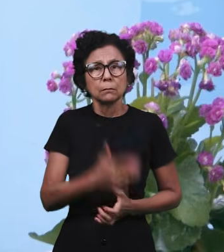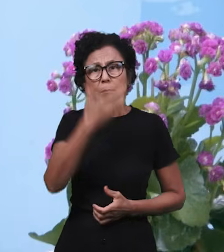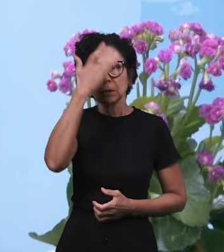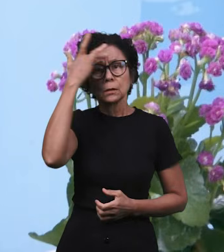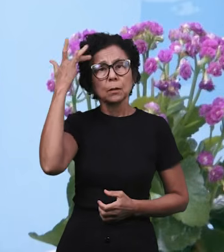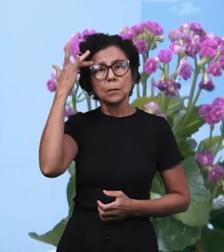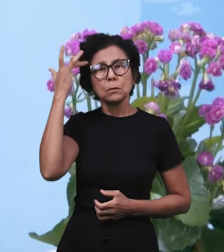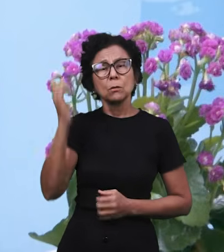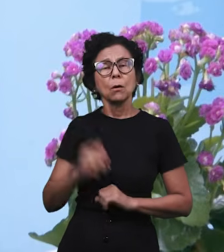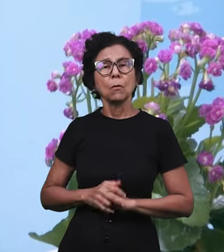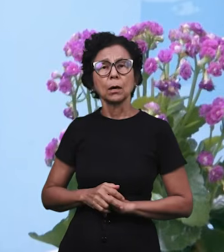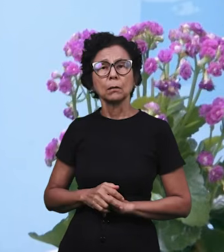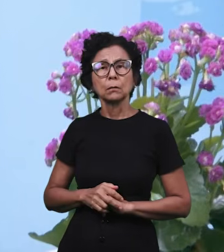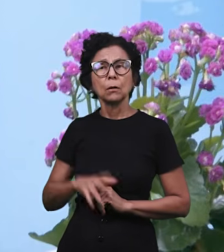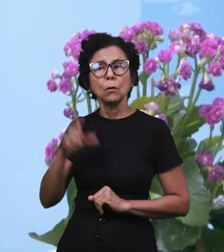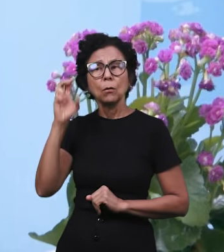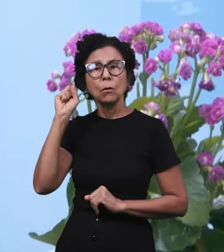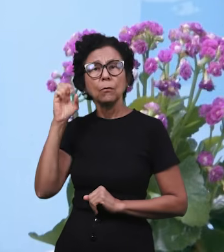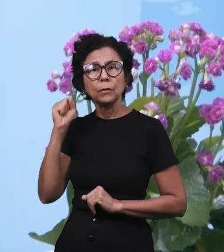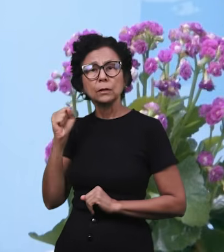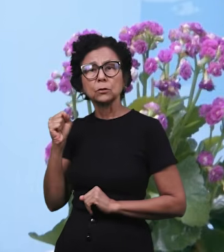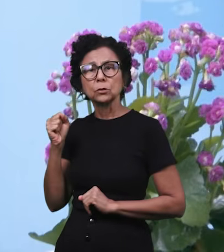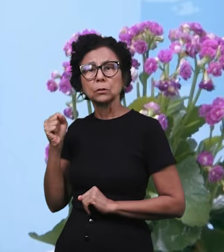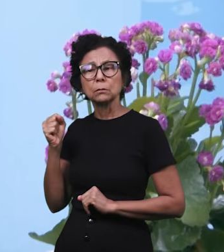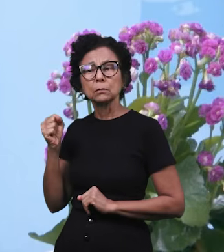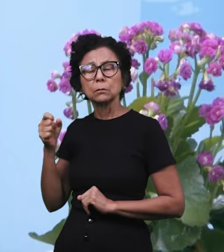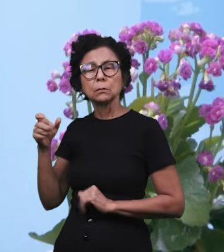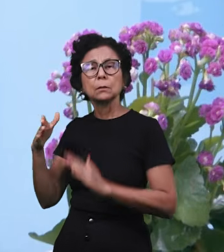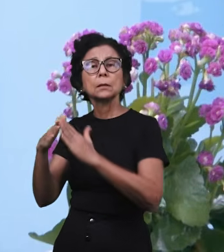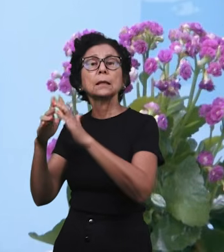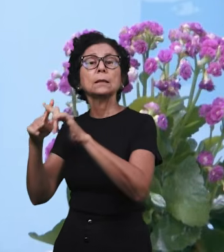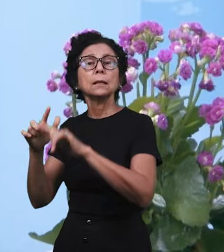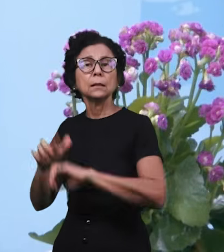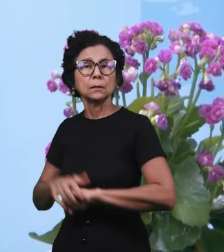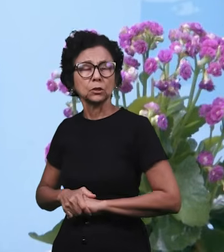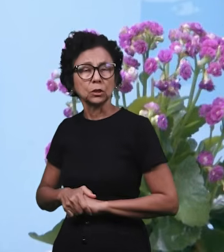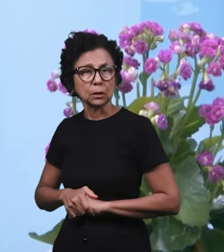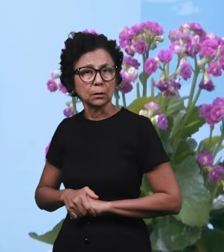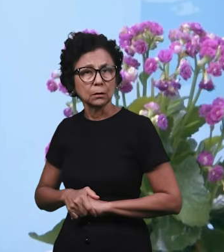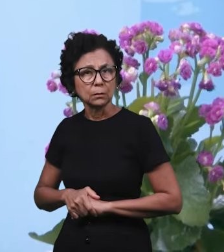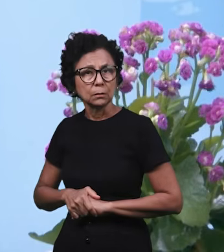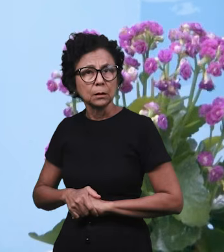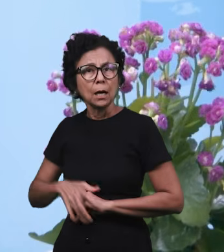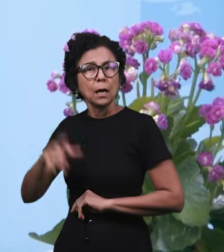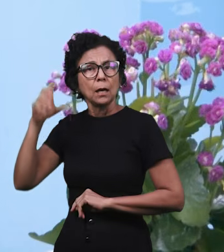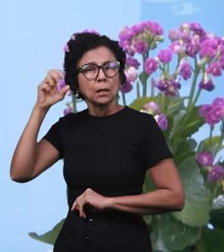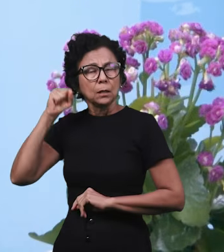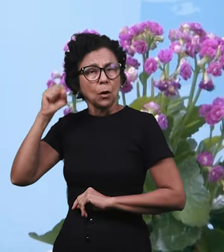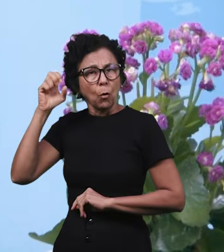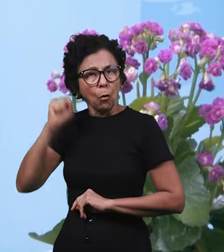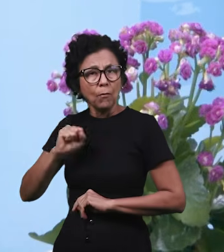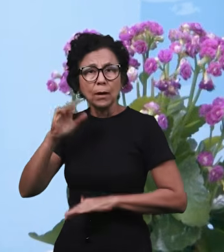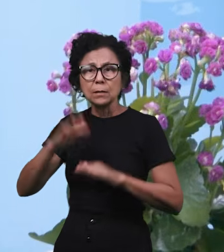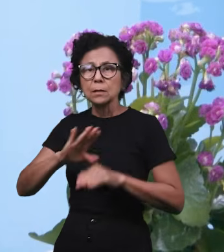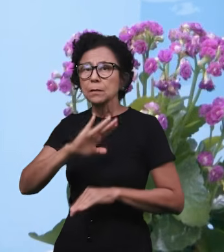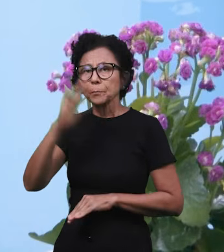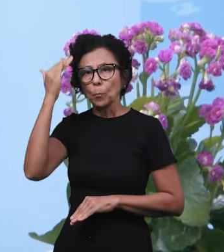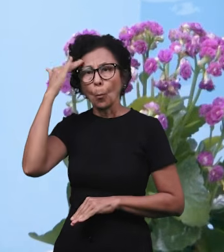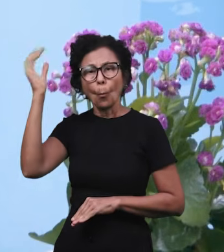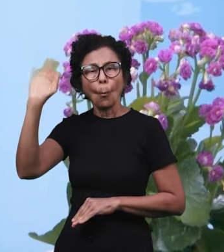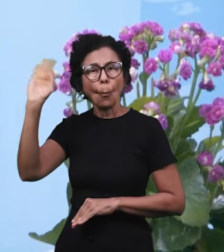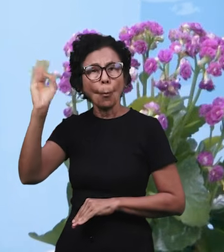O surdo também não. Mas aí, irmão, a gente tem que lembrar. O ouvinte, ele está imerso na língua